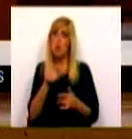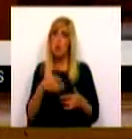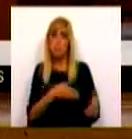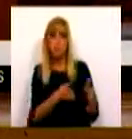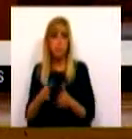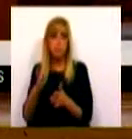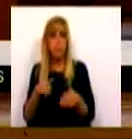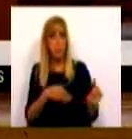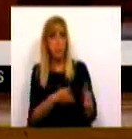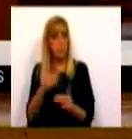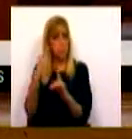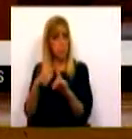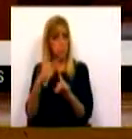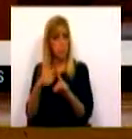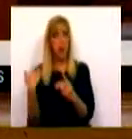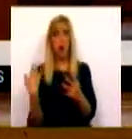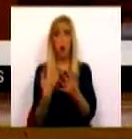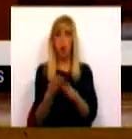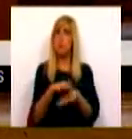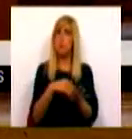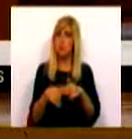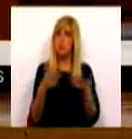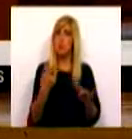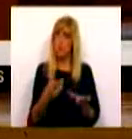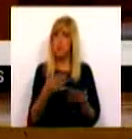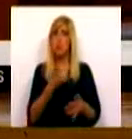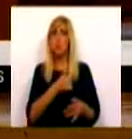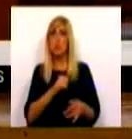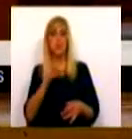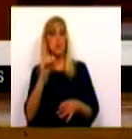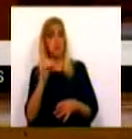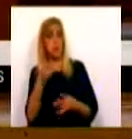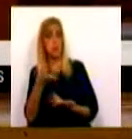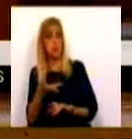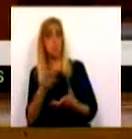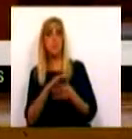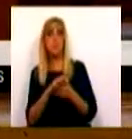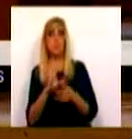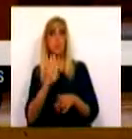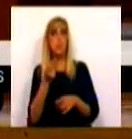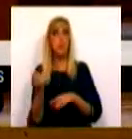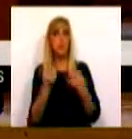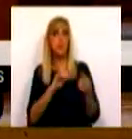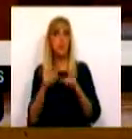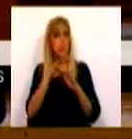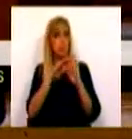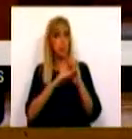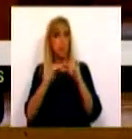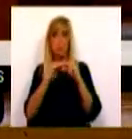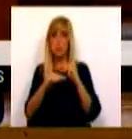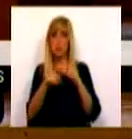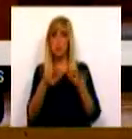bom caminho que estamos a fazer. Já em 2016, quando discutimos o programa de